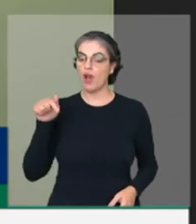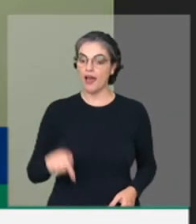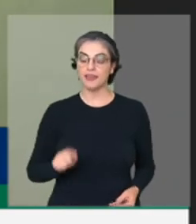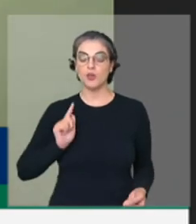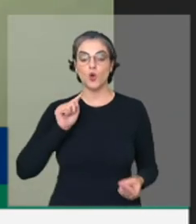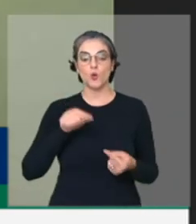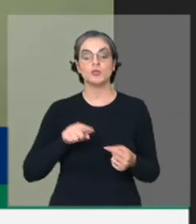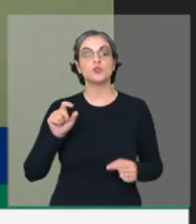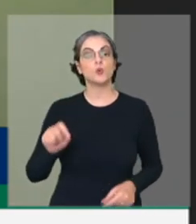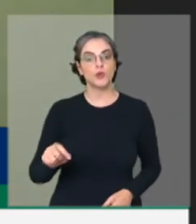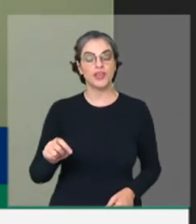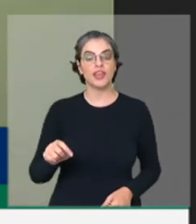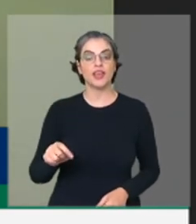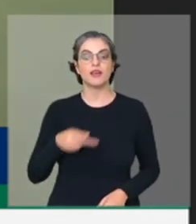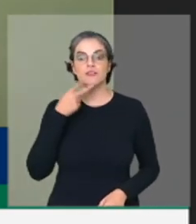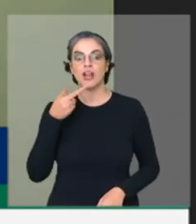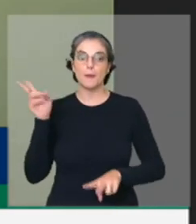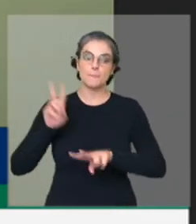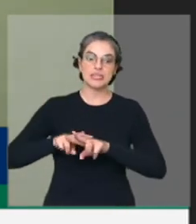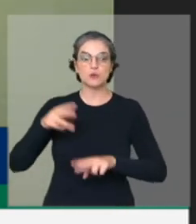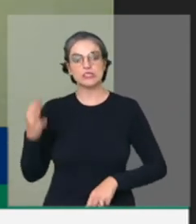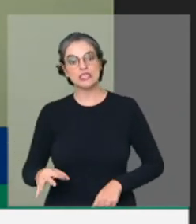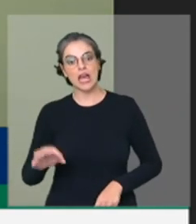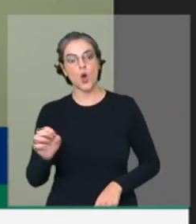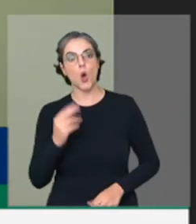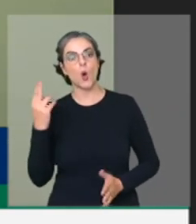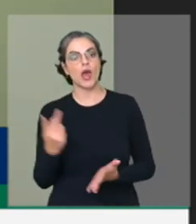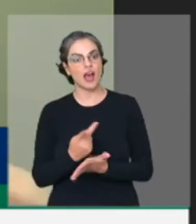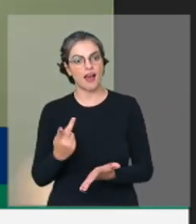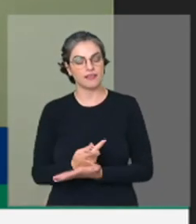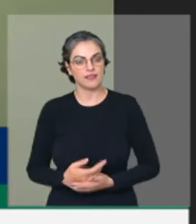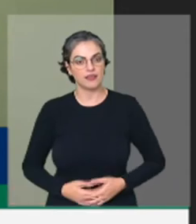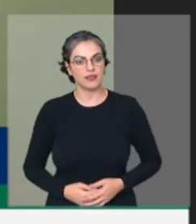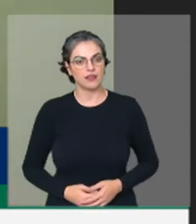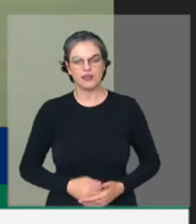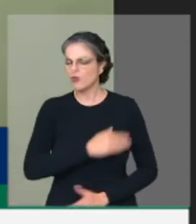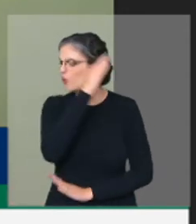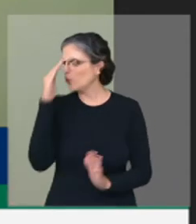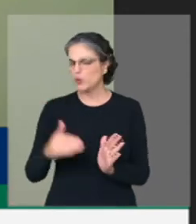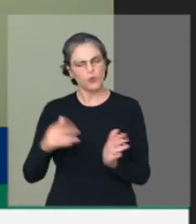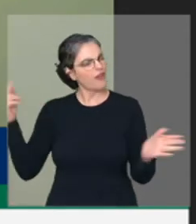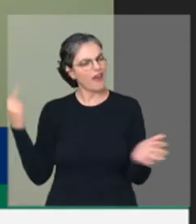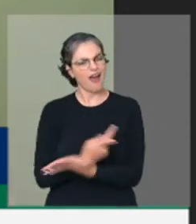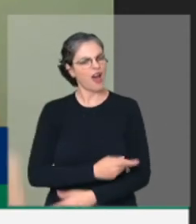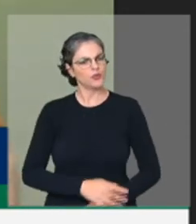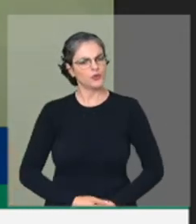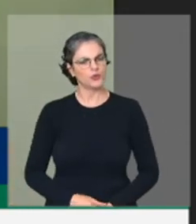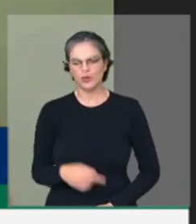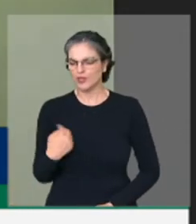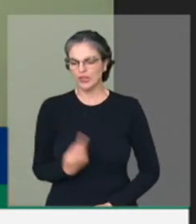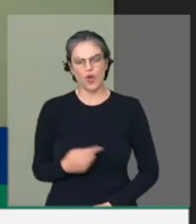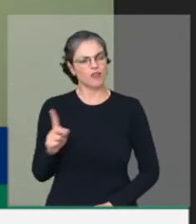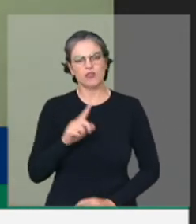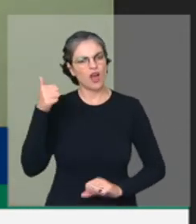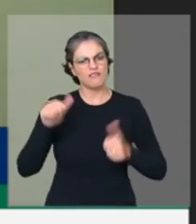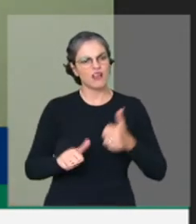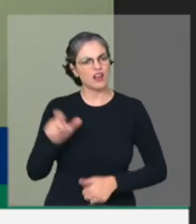se a prisão é correta ou errada. Está tudo errado. Não estamos julgando o que ele